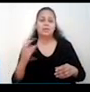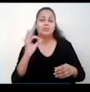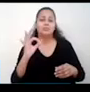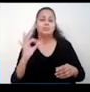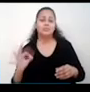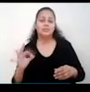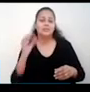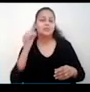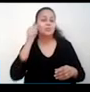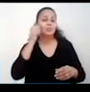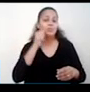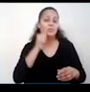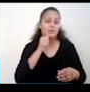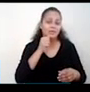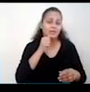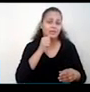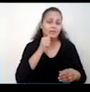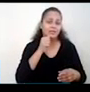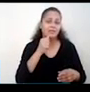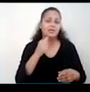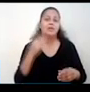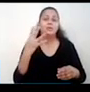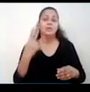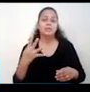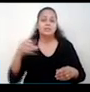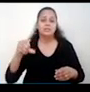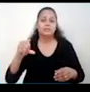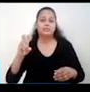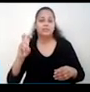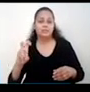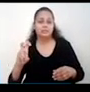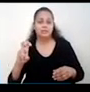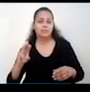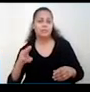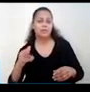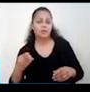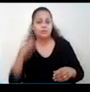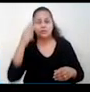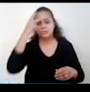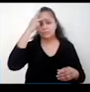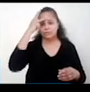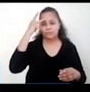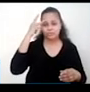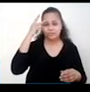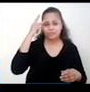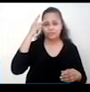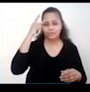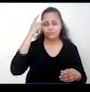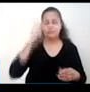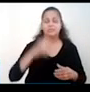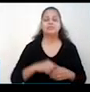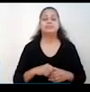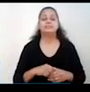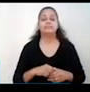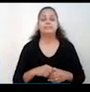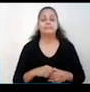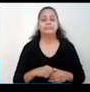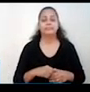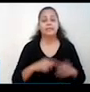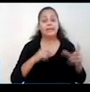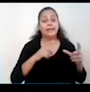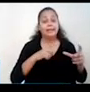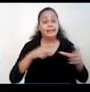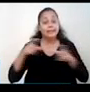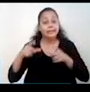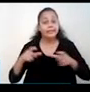seja, 495 milhões de pessoas dessas 774 são mulheres. Em que local